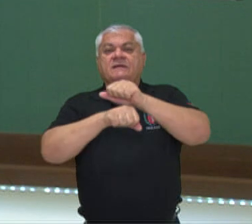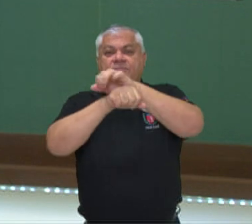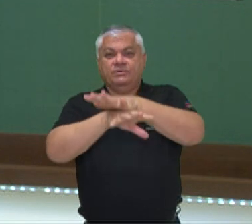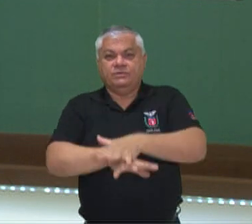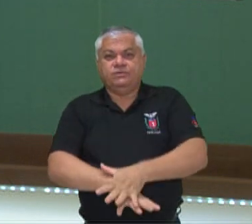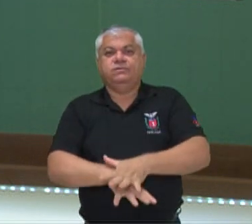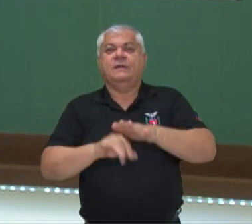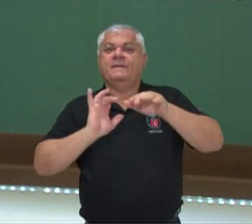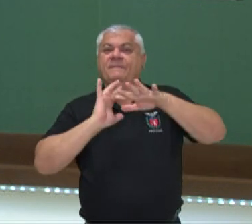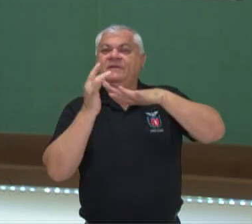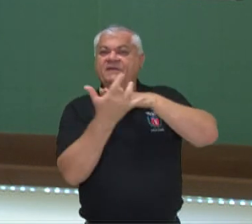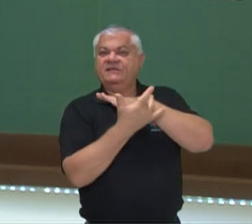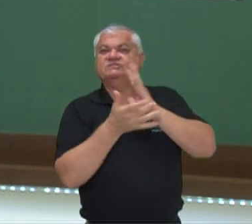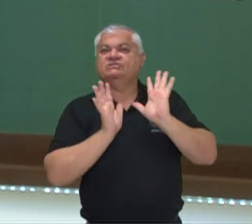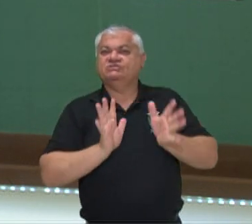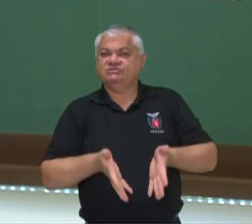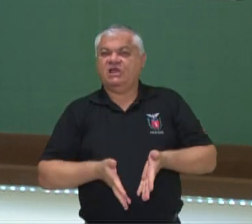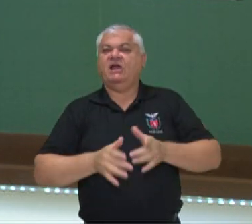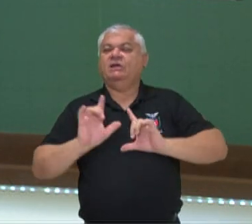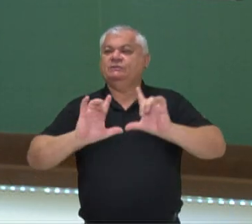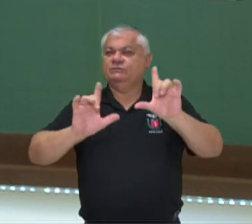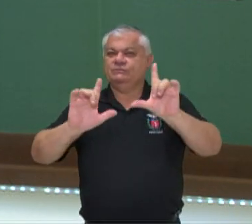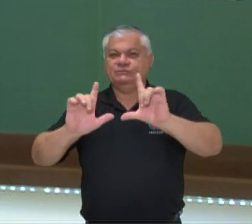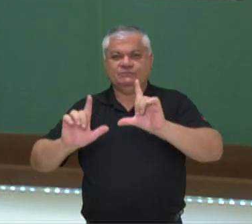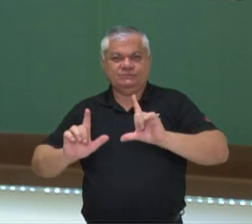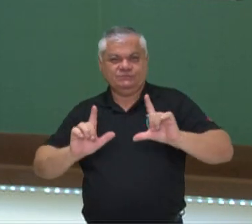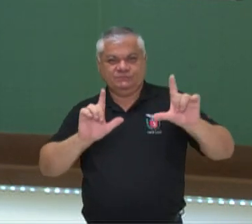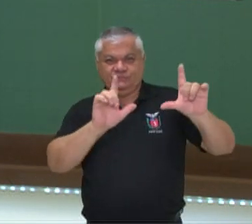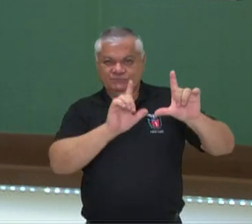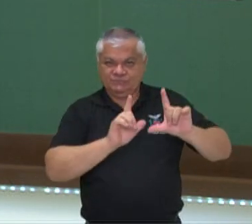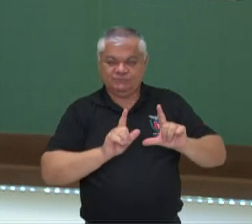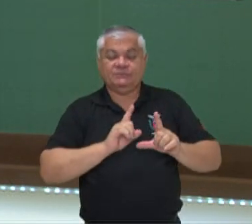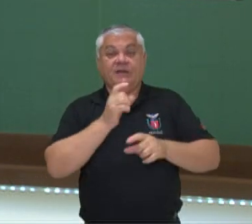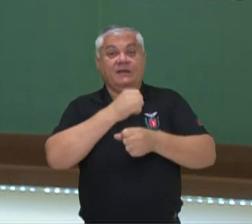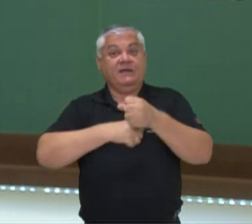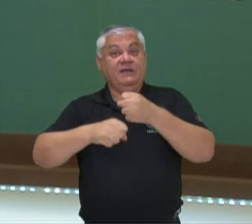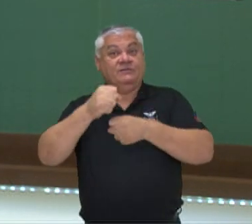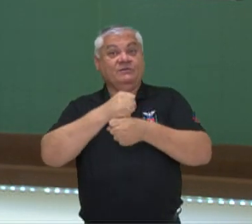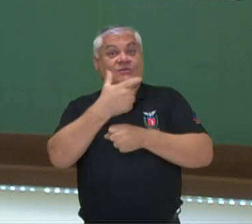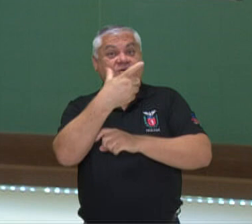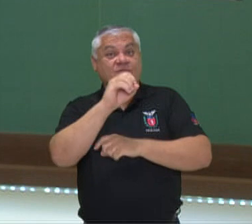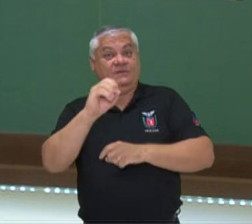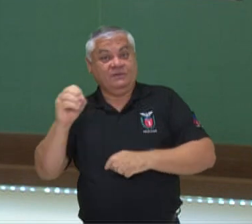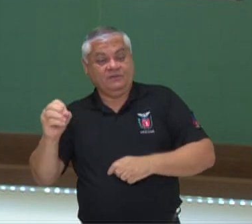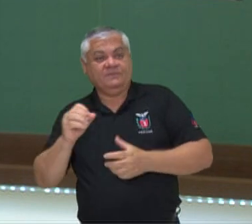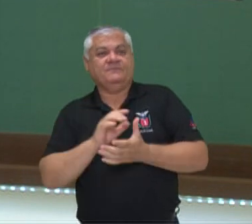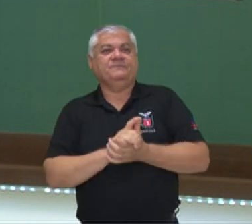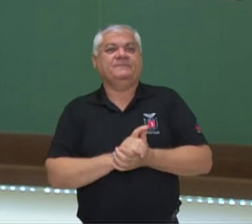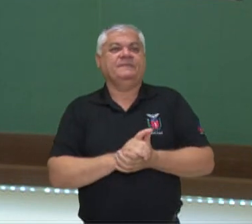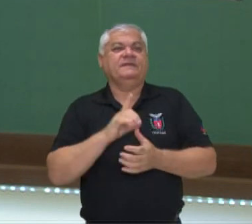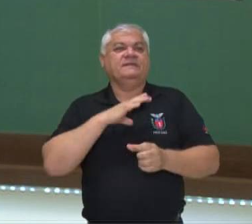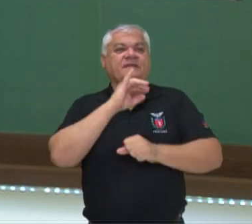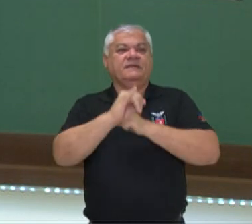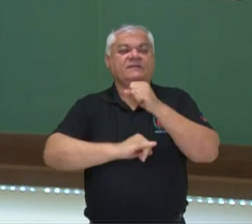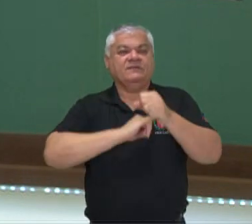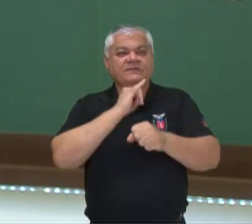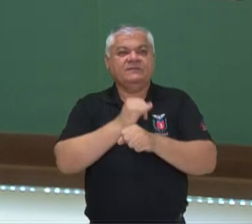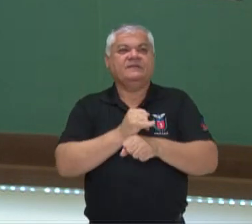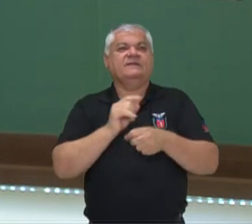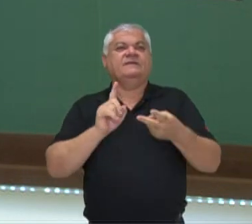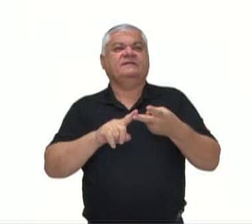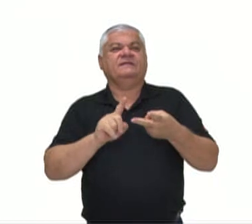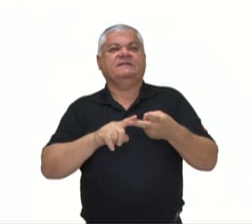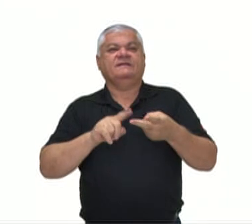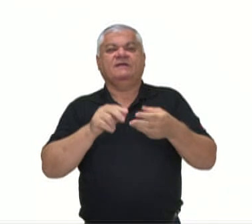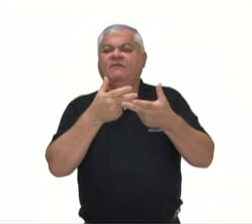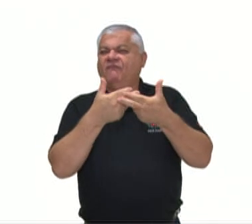começou a ser transmitido também nas mídias online, no ano 2000, tá? Internet, news sites, low data